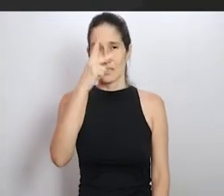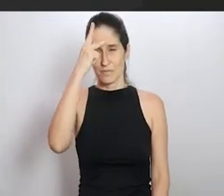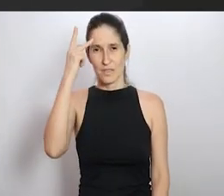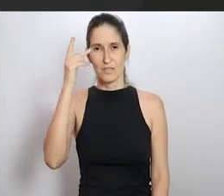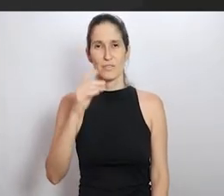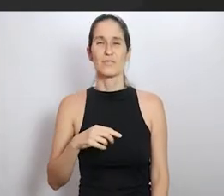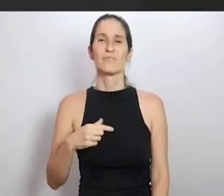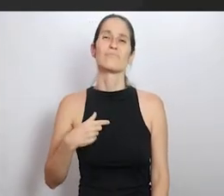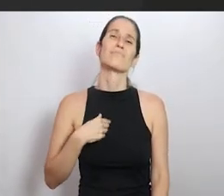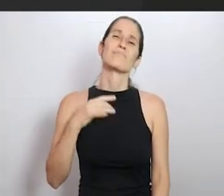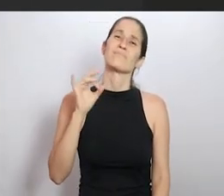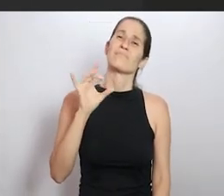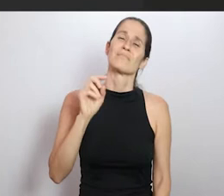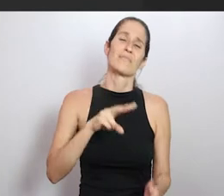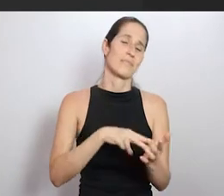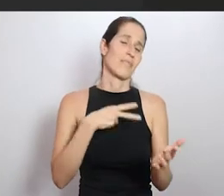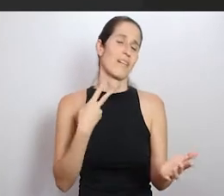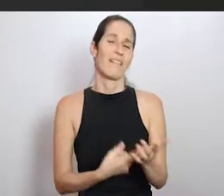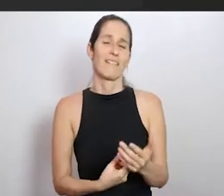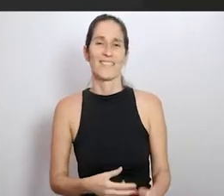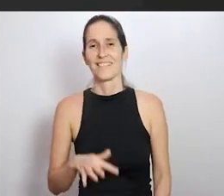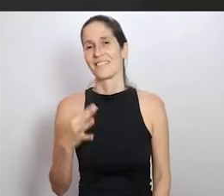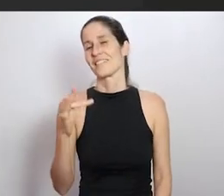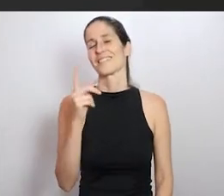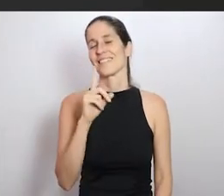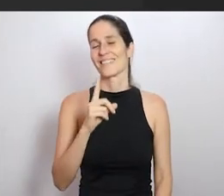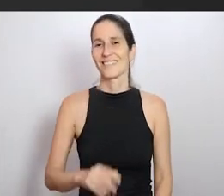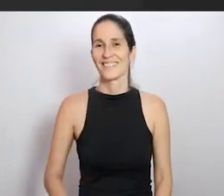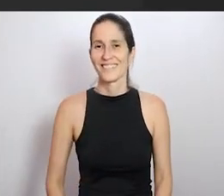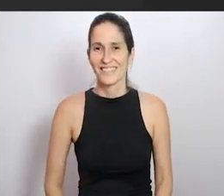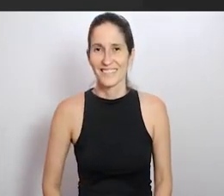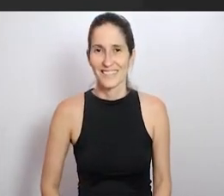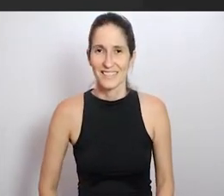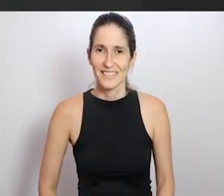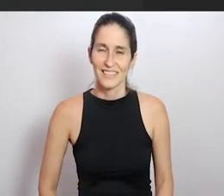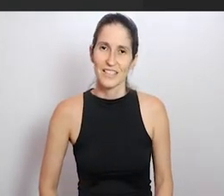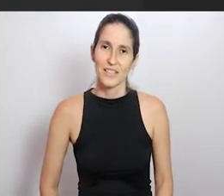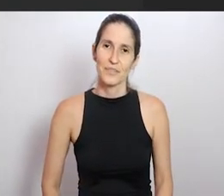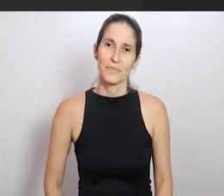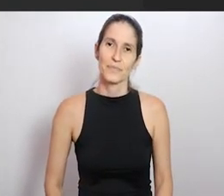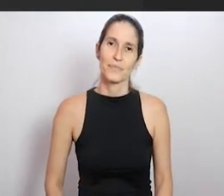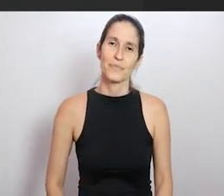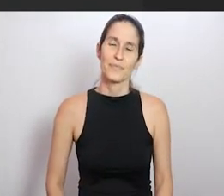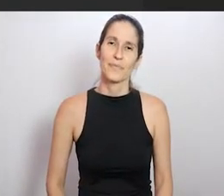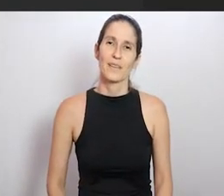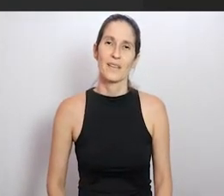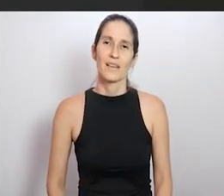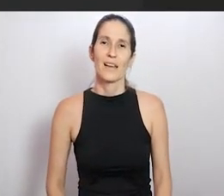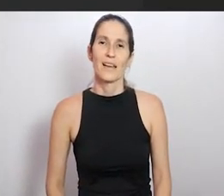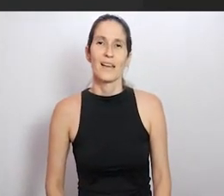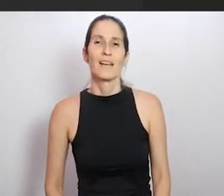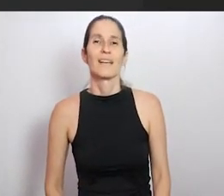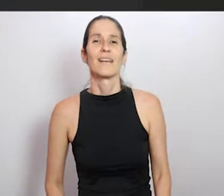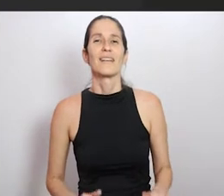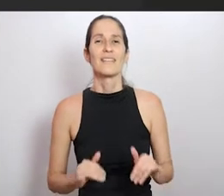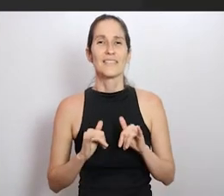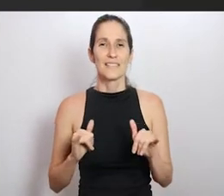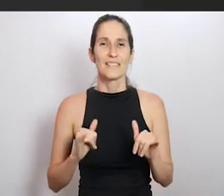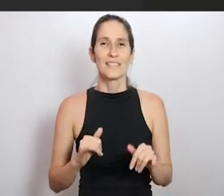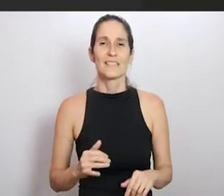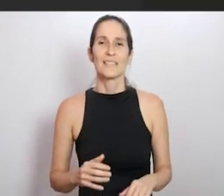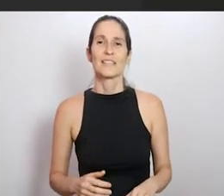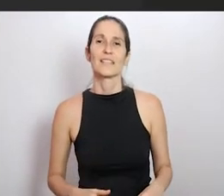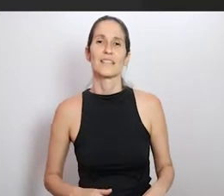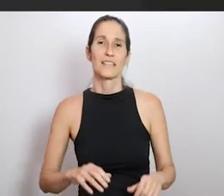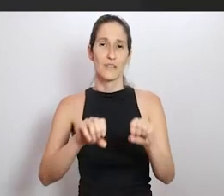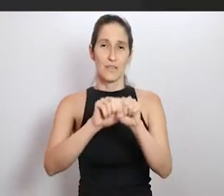e vendo que todo mundo está aí. Só quem caiu foi eu mesmo, mas também não machuquei muito não, viu? Mas já sabe o que acontece?